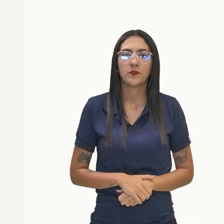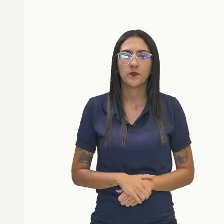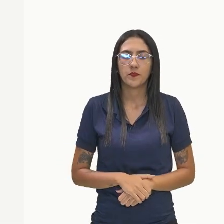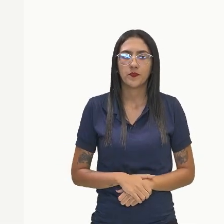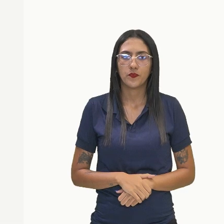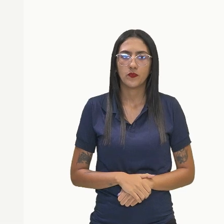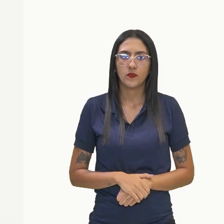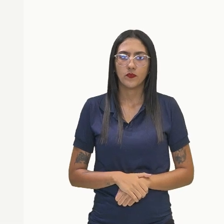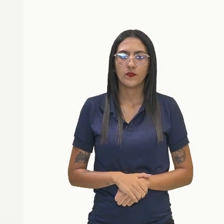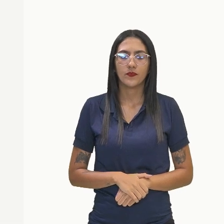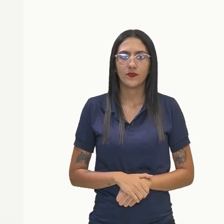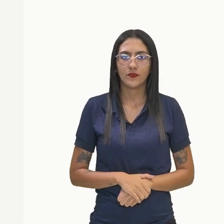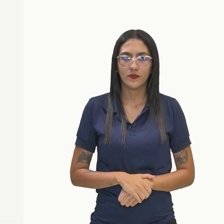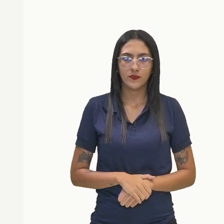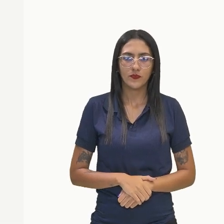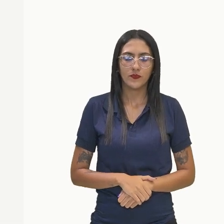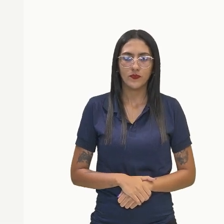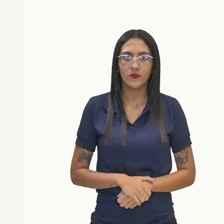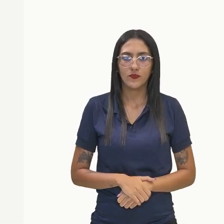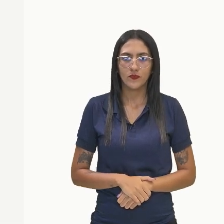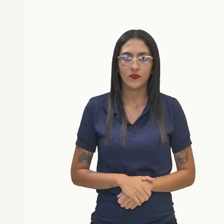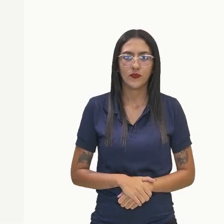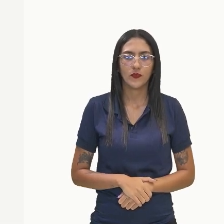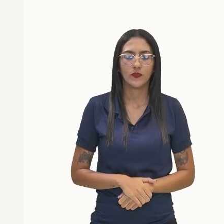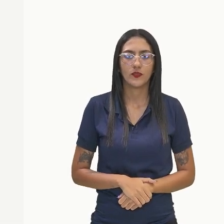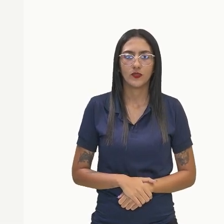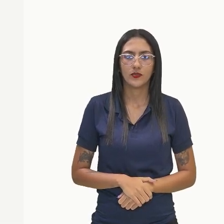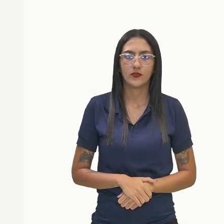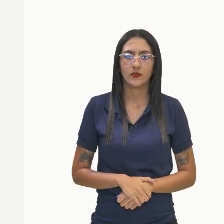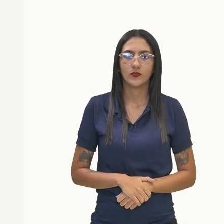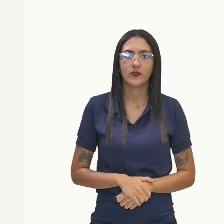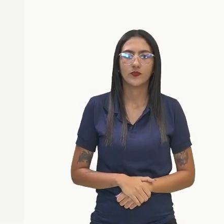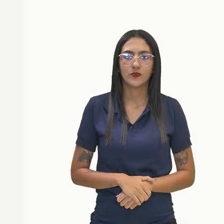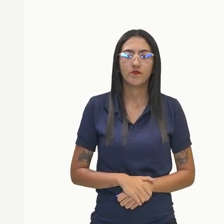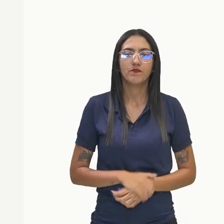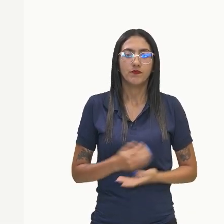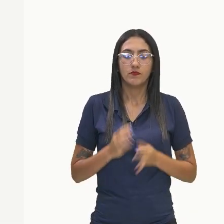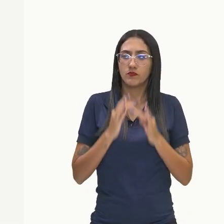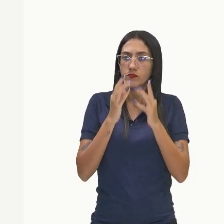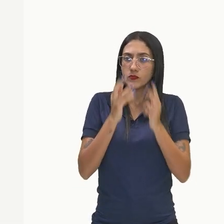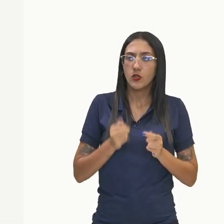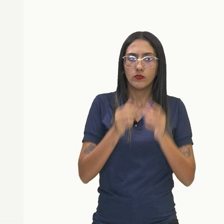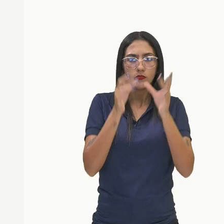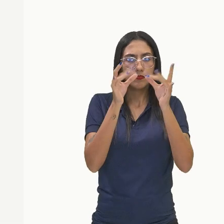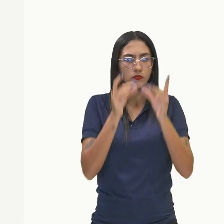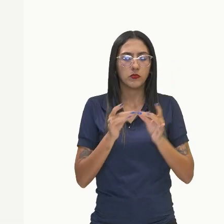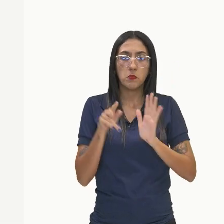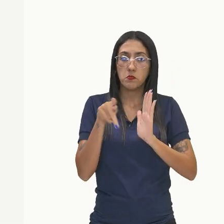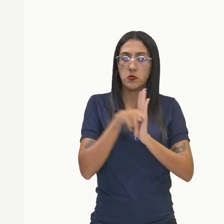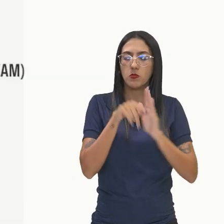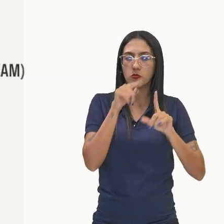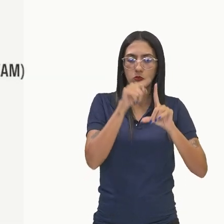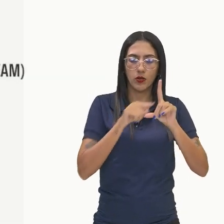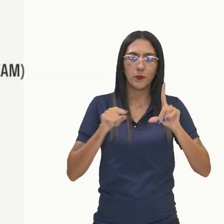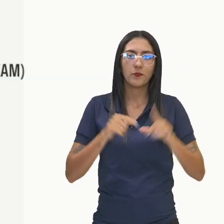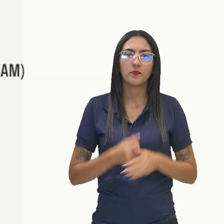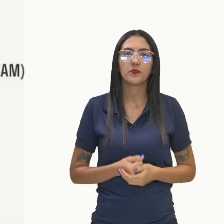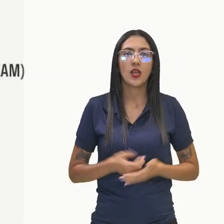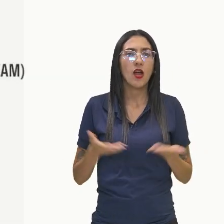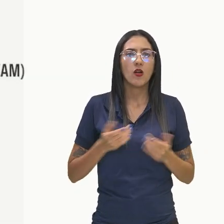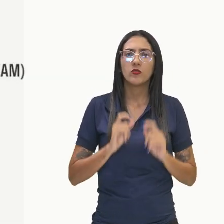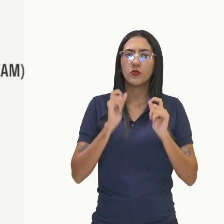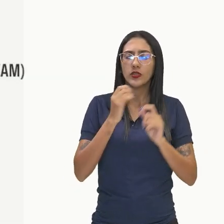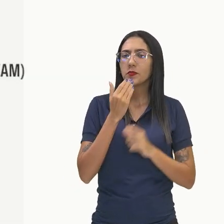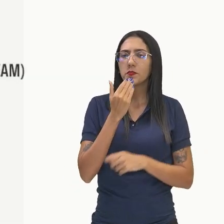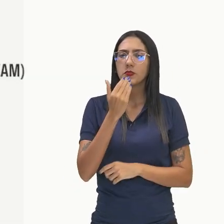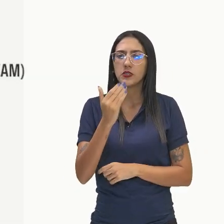20 volts. Tá bom? Então, olha só. Os dados foram retirados do gráfico. Agora que eu retirei os dados, vamos ver o que está pedindo